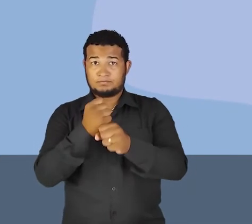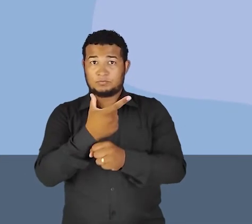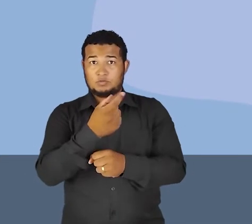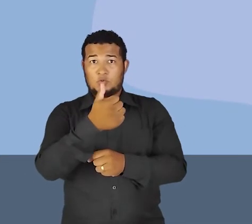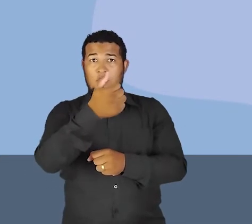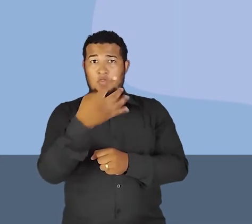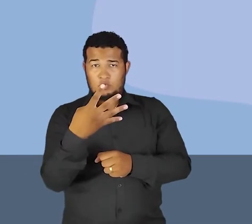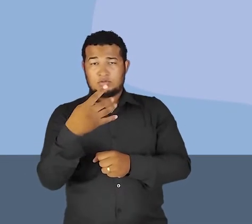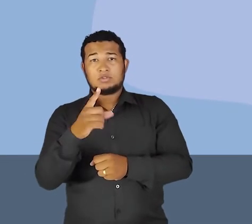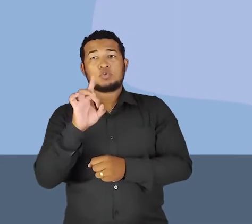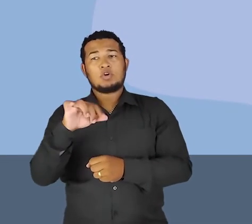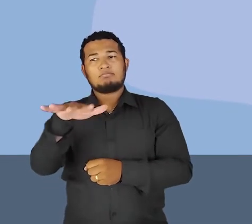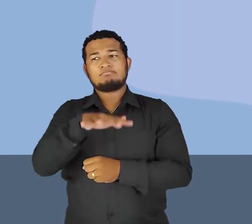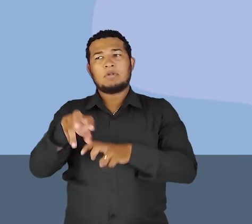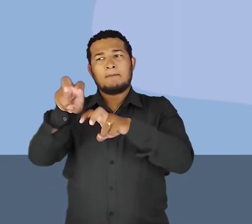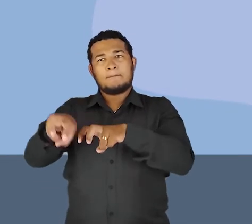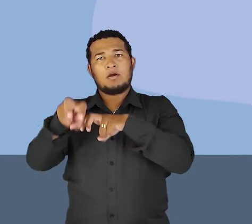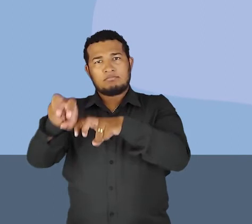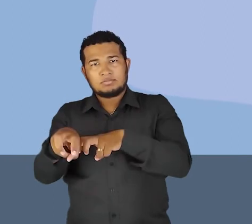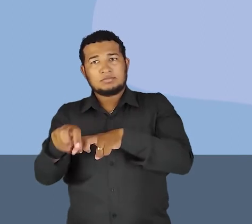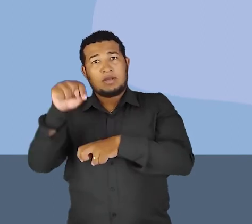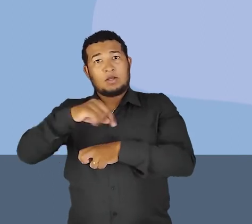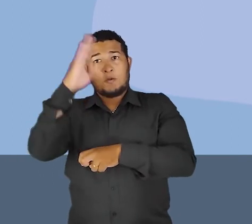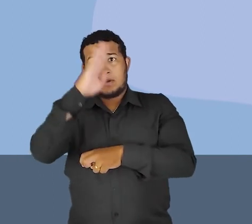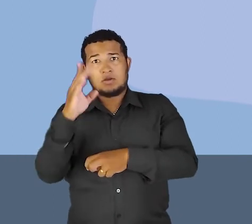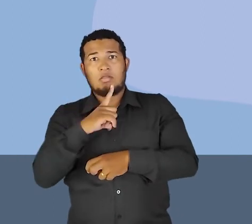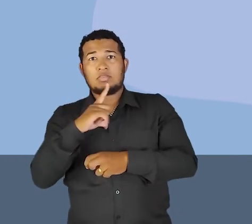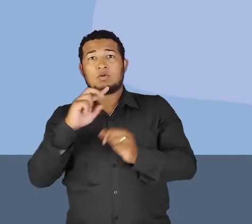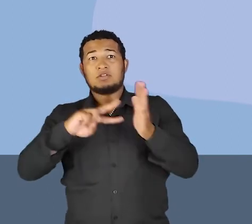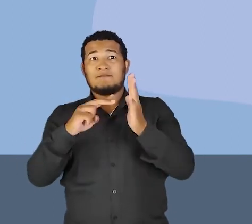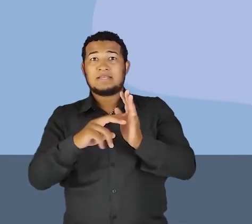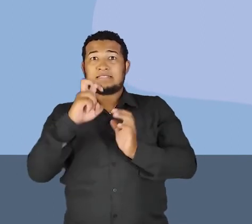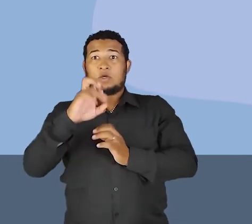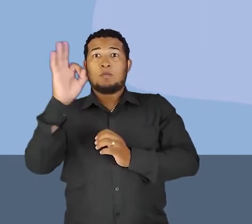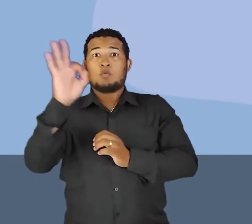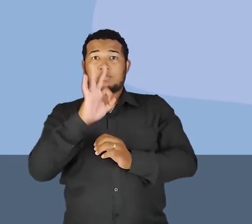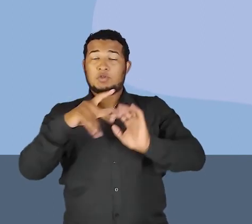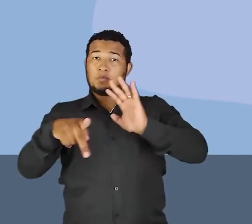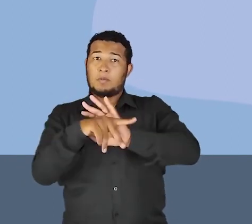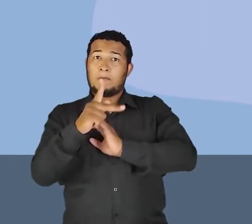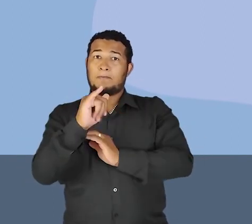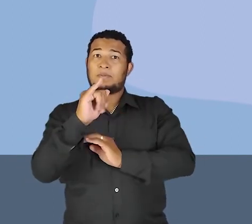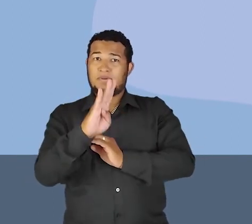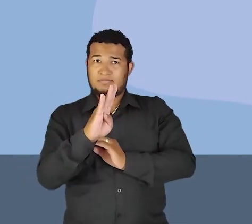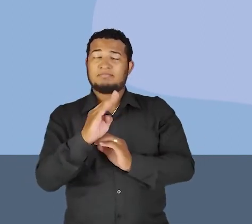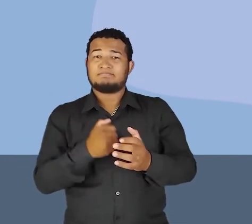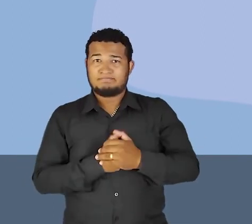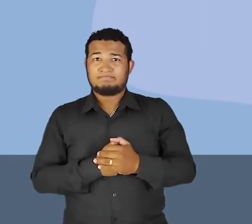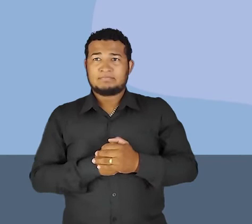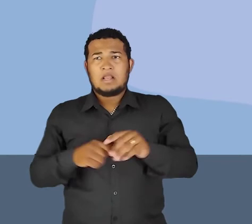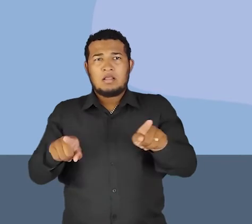2014, apenas o setor agropecuário no Brasil respondeu por 5% do PIB do país. E